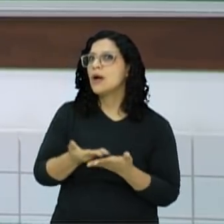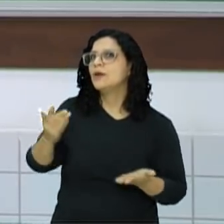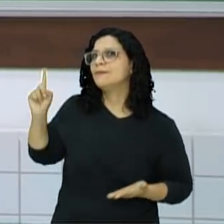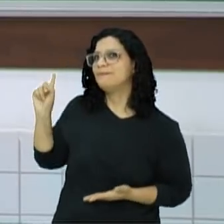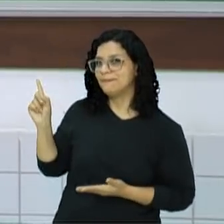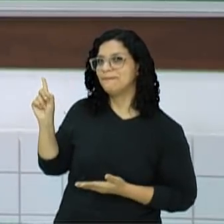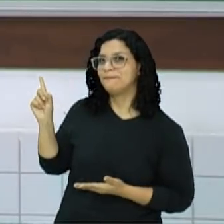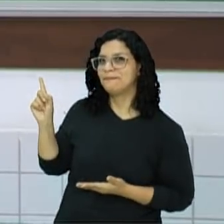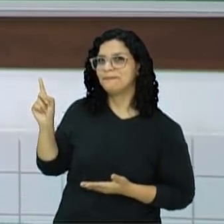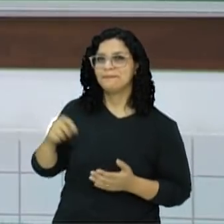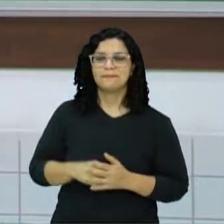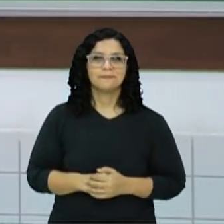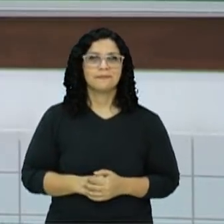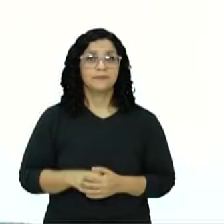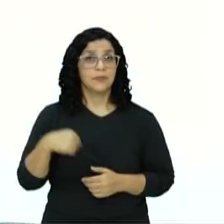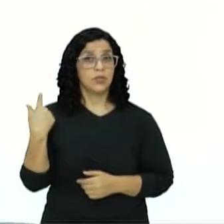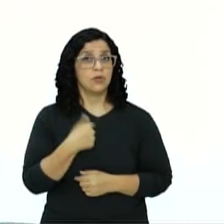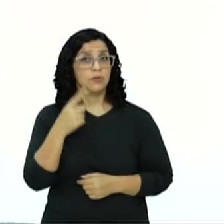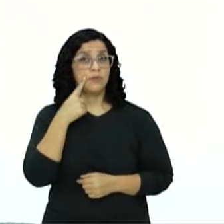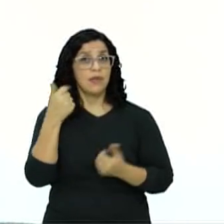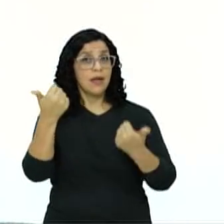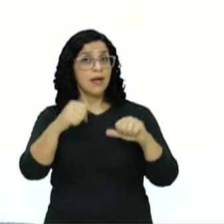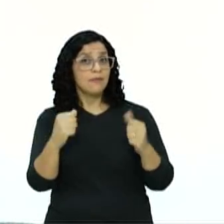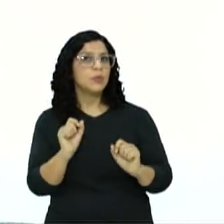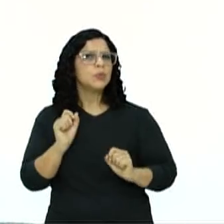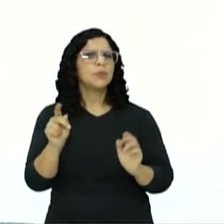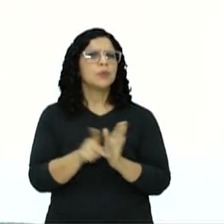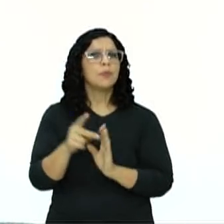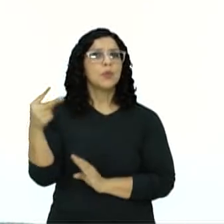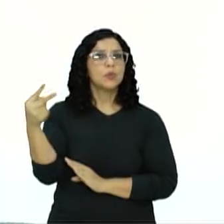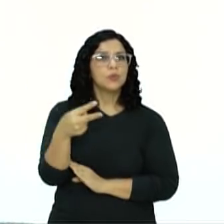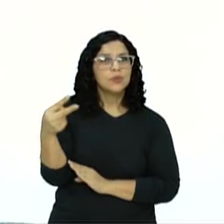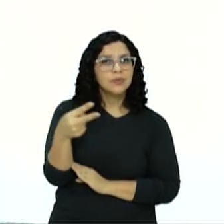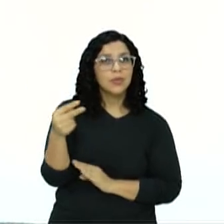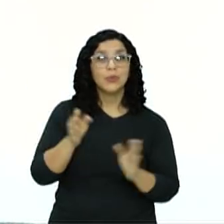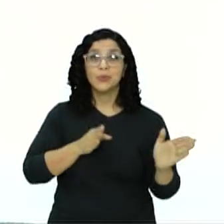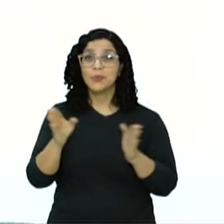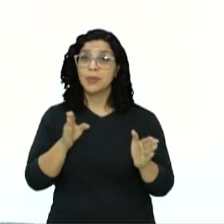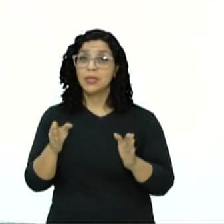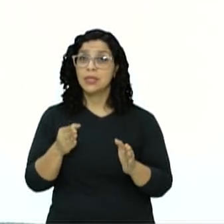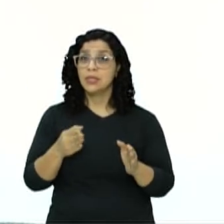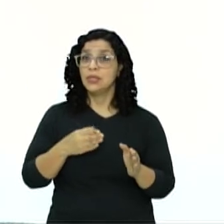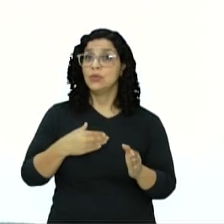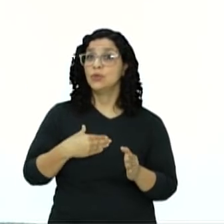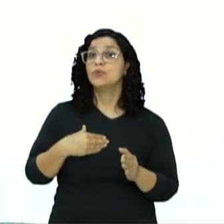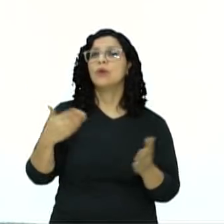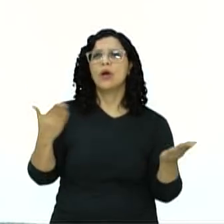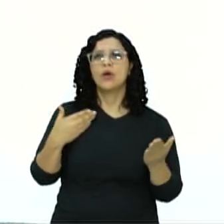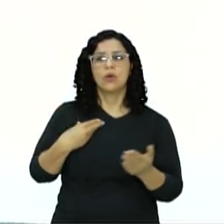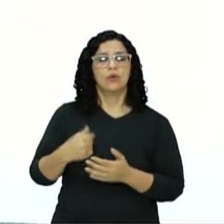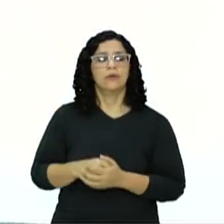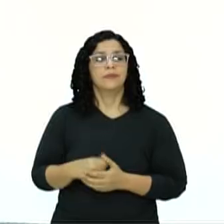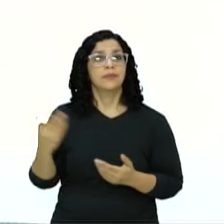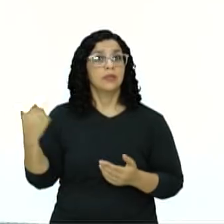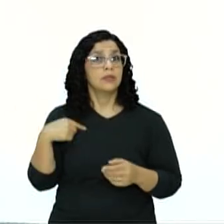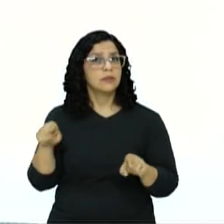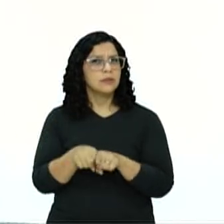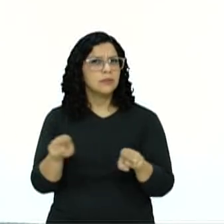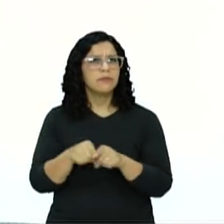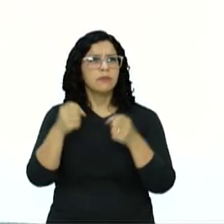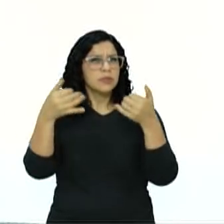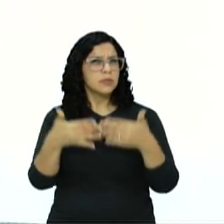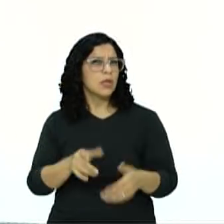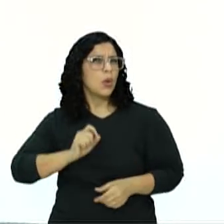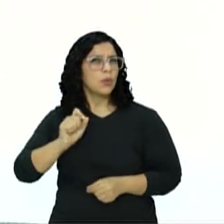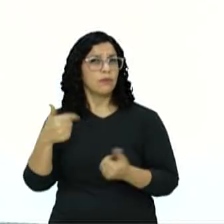para a nossa aula de hoje. Nós vamos analisar o segundo período de governo dele, o segundo mandato. Além disso,